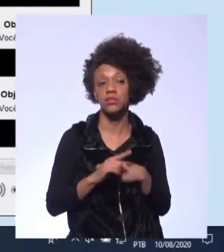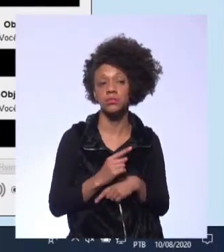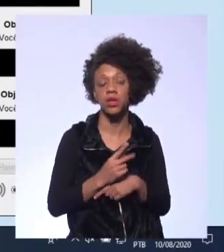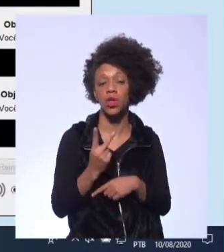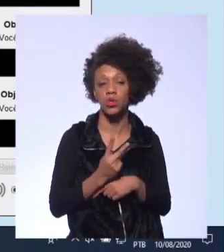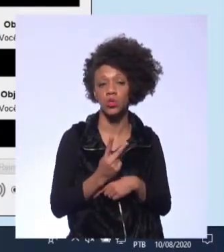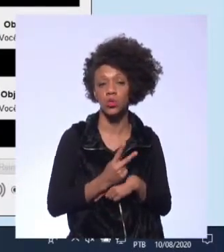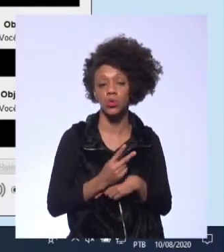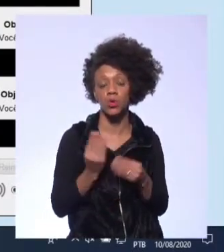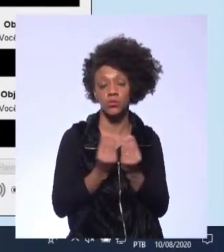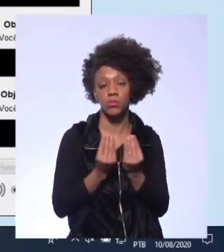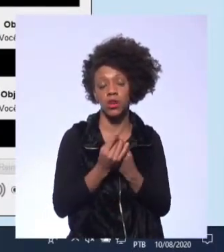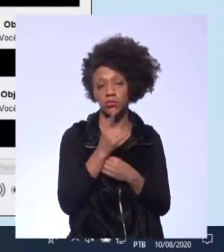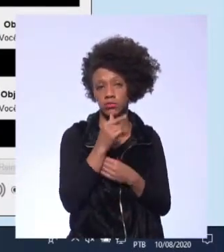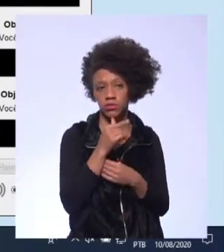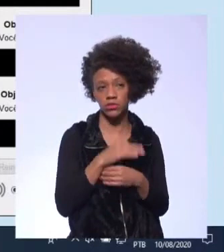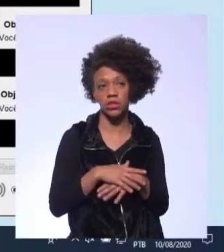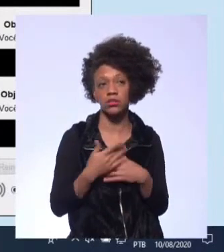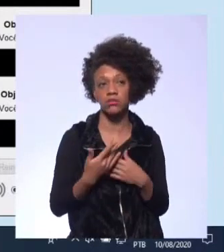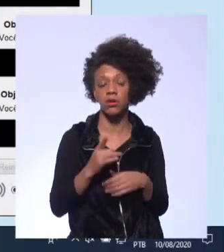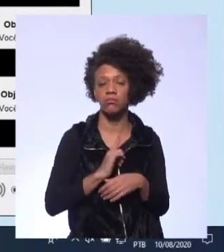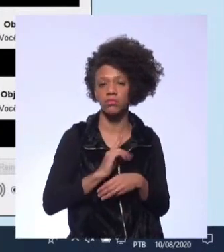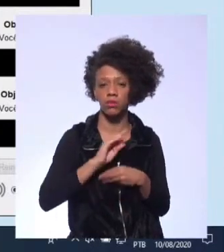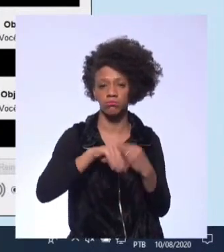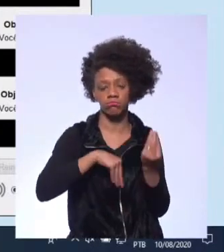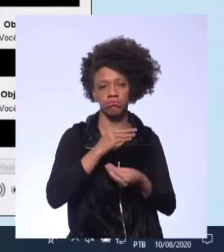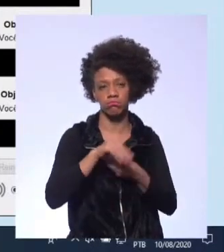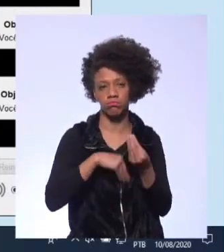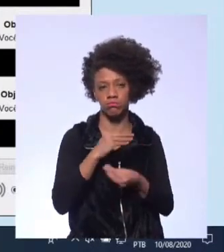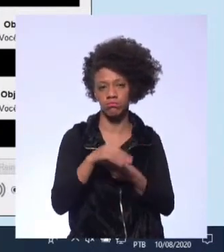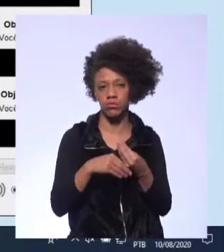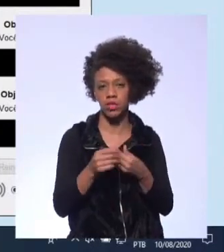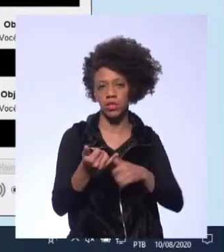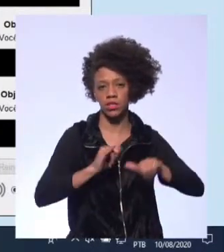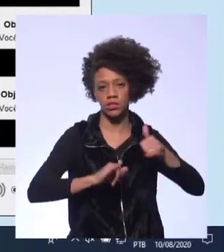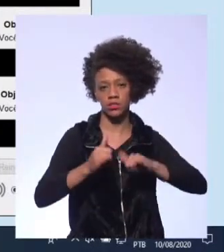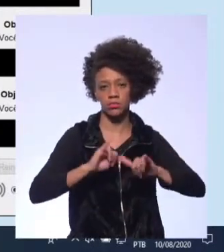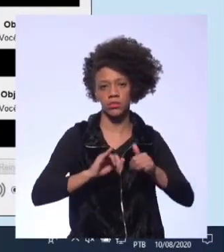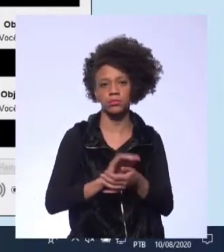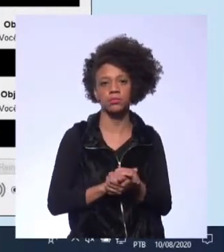moléculas de água. Então, aqui tem uma reação química. Então, eu tenho 2